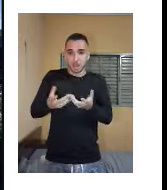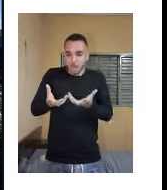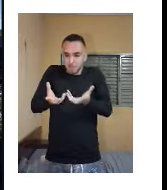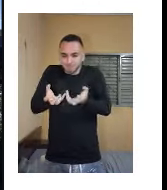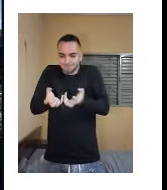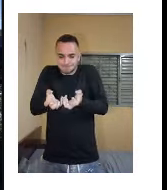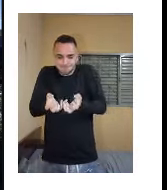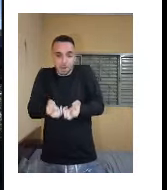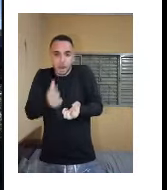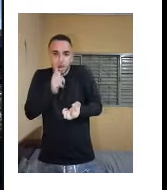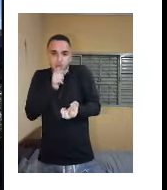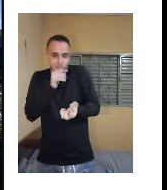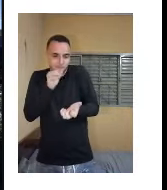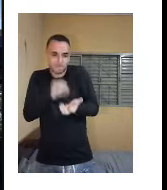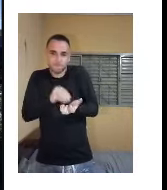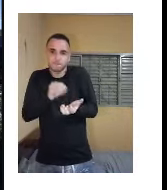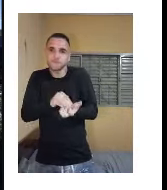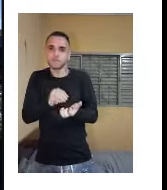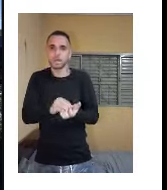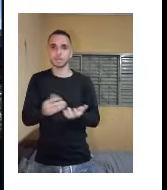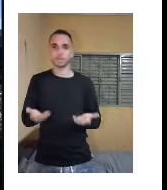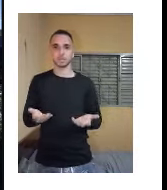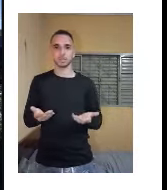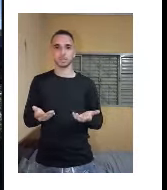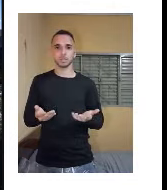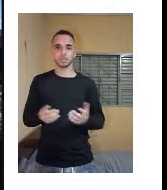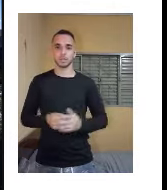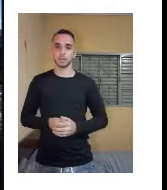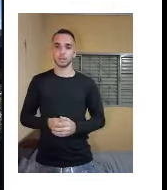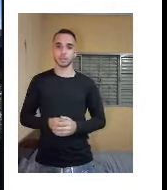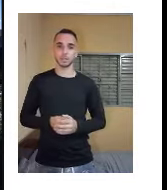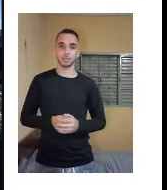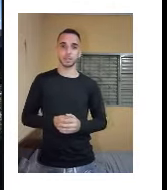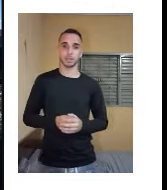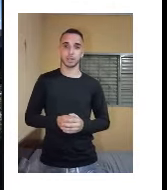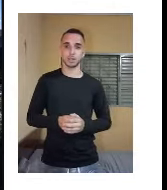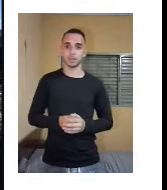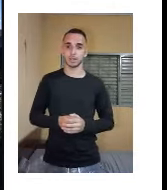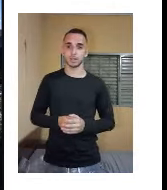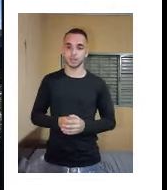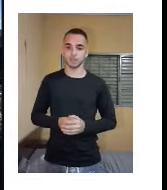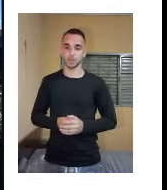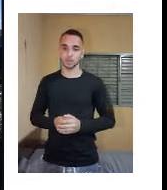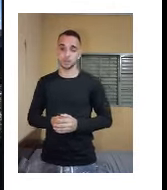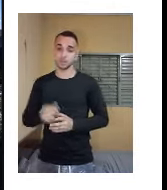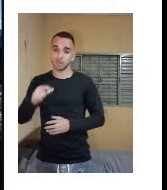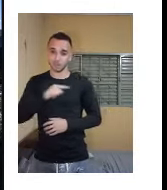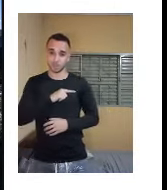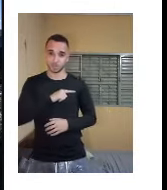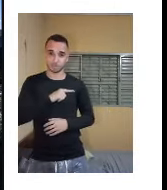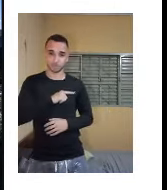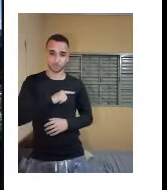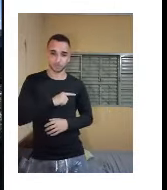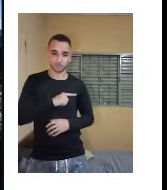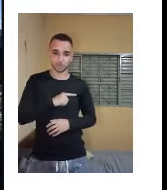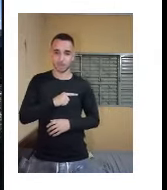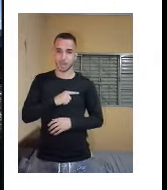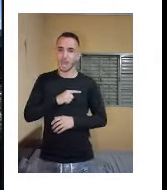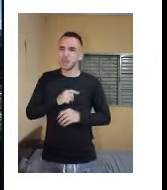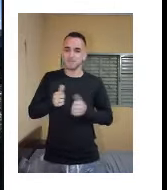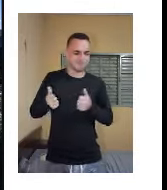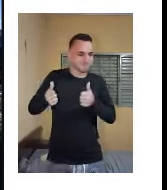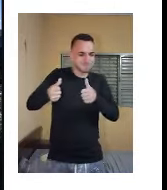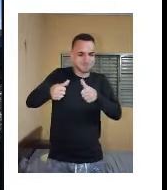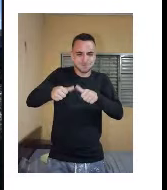né, agora nesse período de seca, né, a região sudeste, centro-oeste, que vive uma das piores